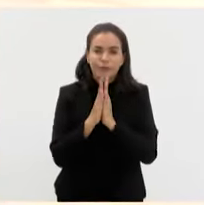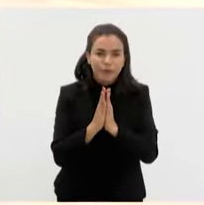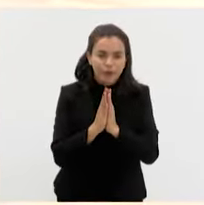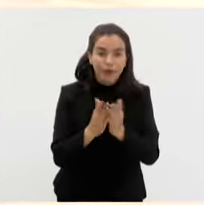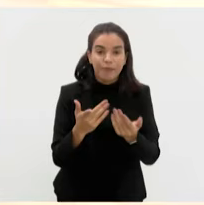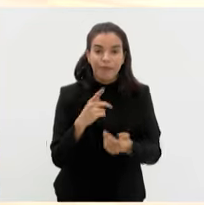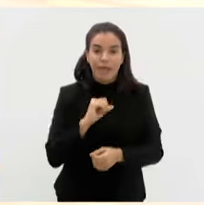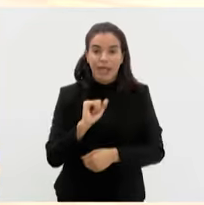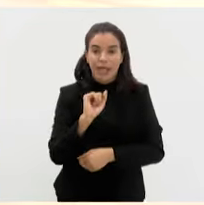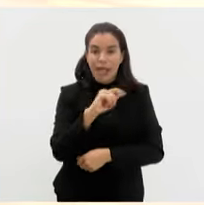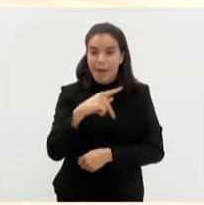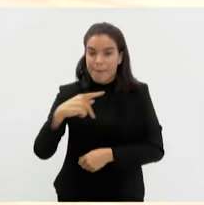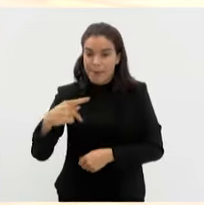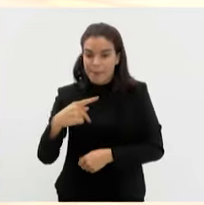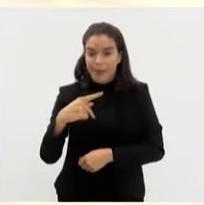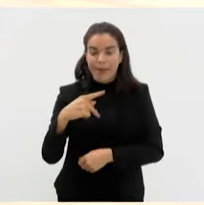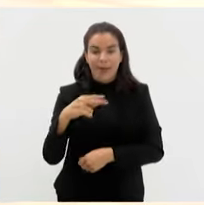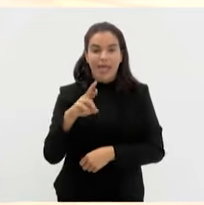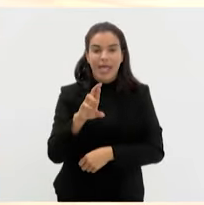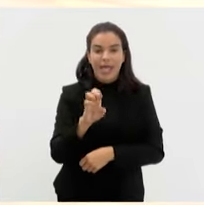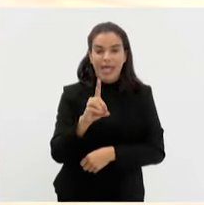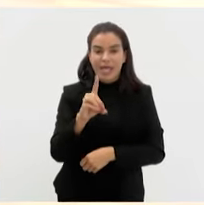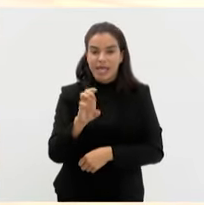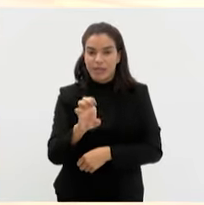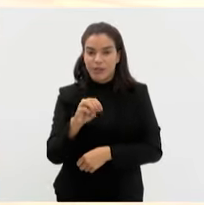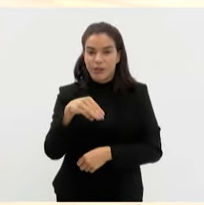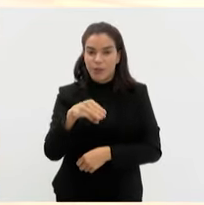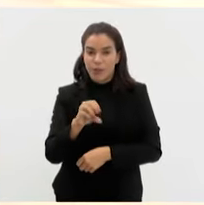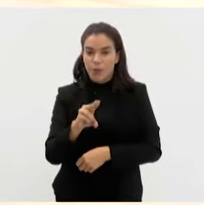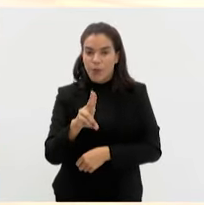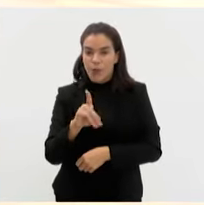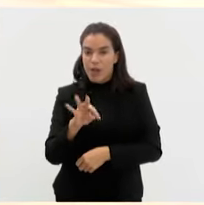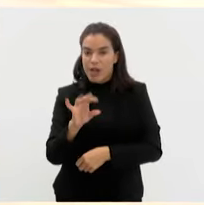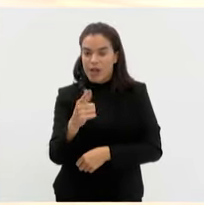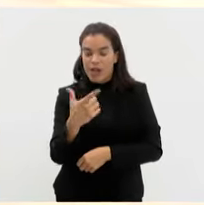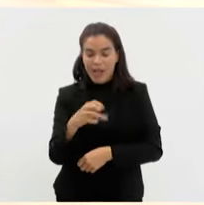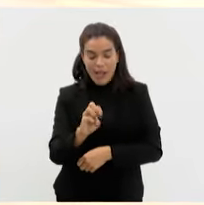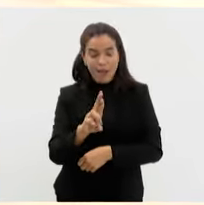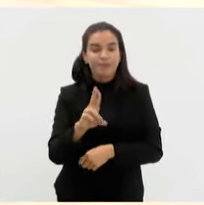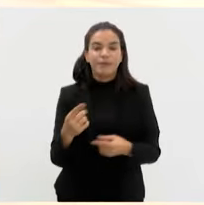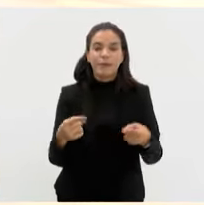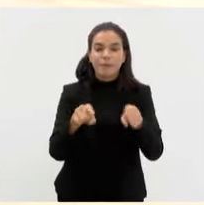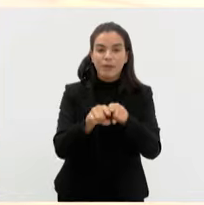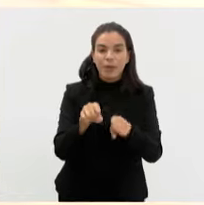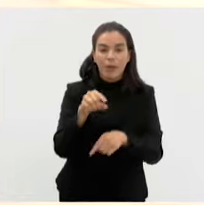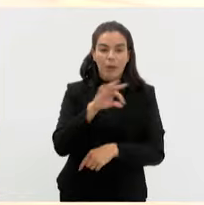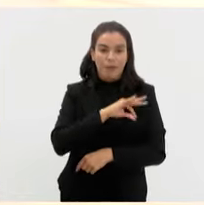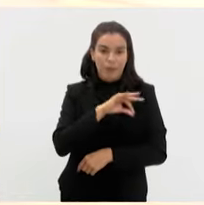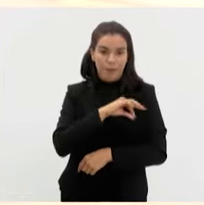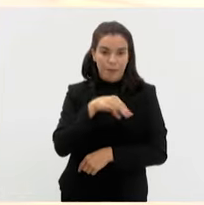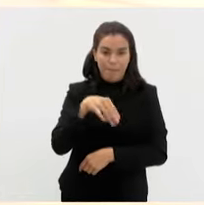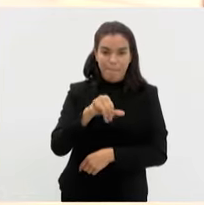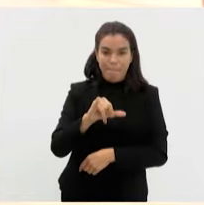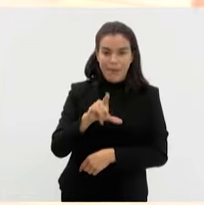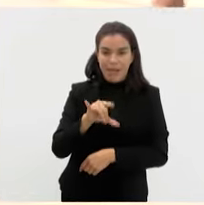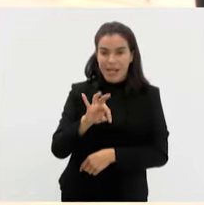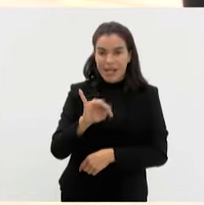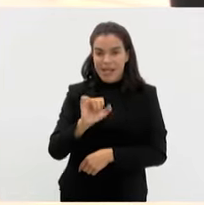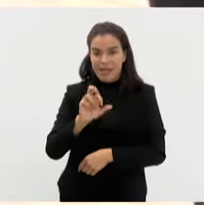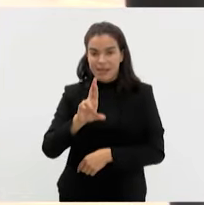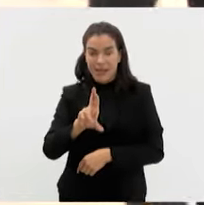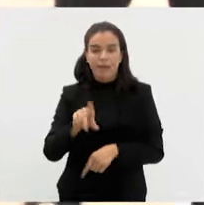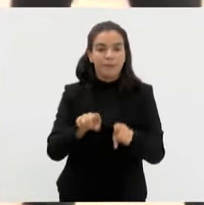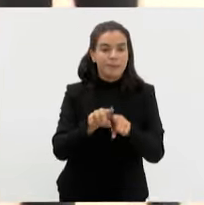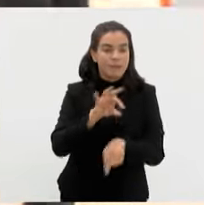o app Rede Mulher, um aplicativo construído pelo governo do Estado, em parceria com a Polícia Militar, em parceria com a Polícia